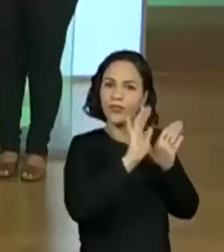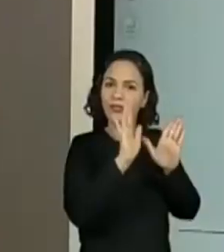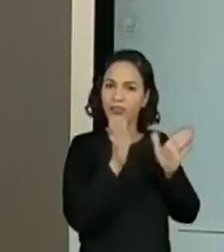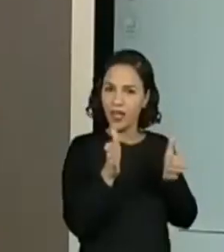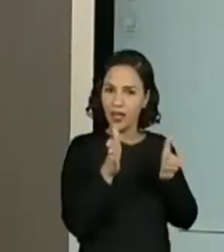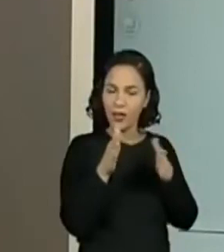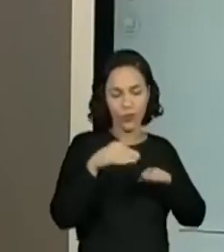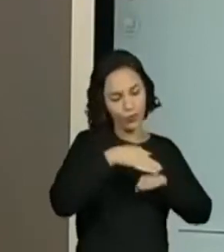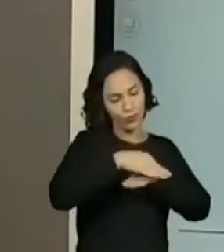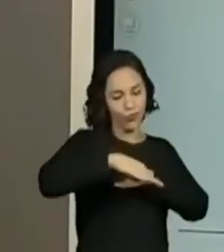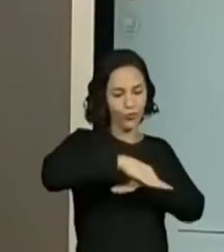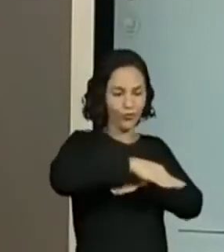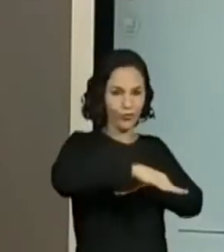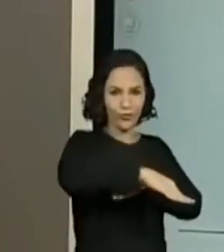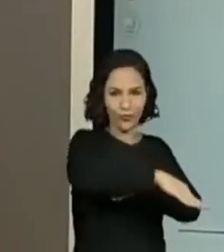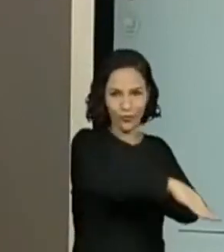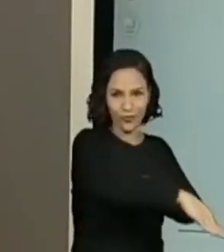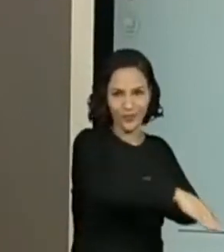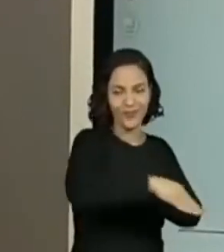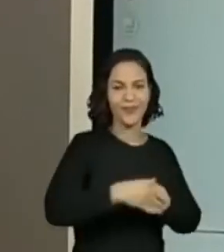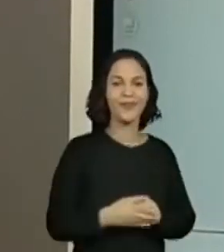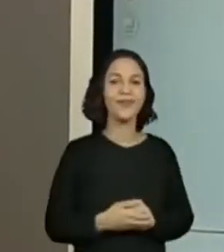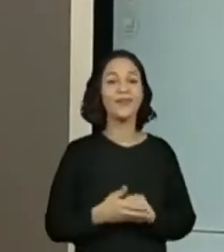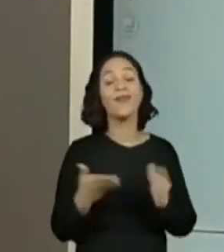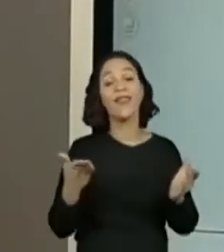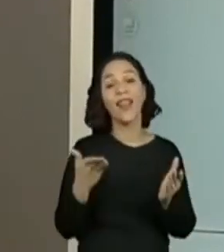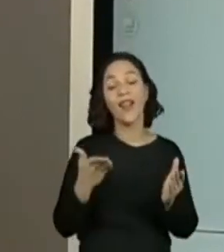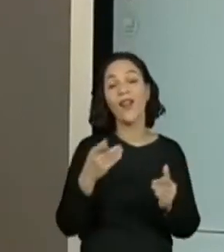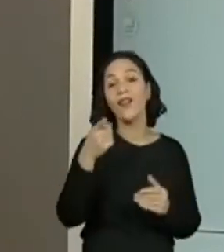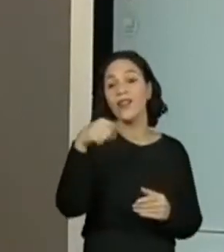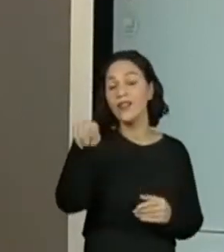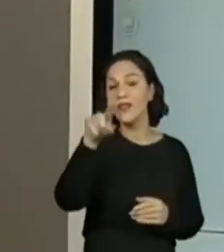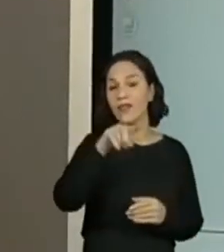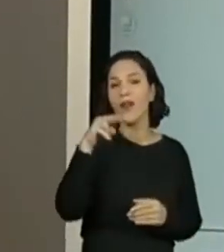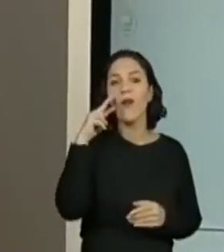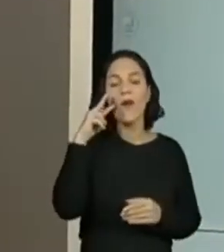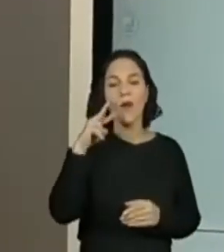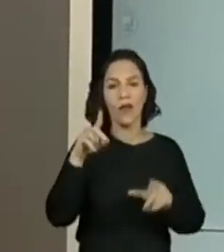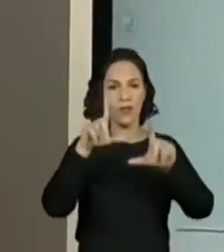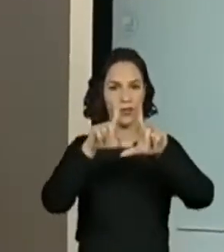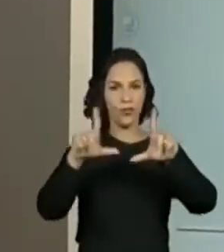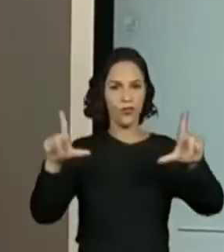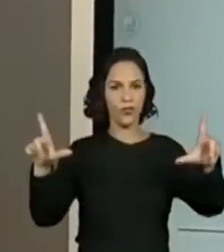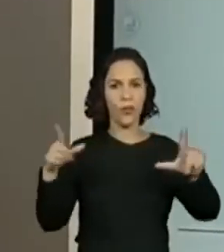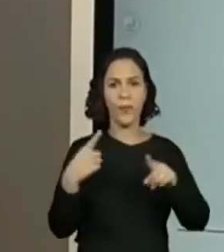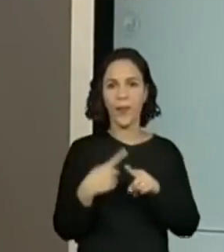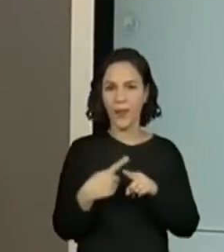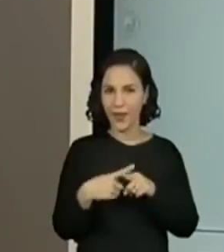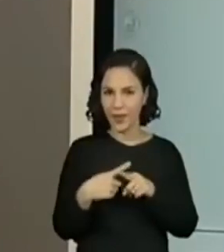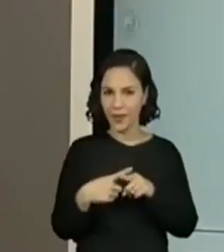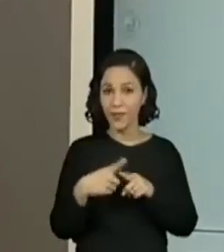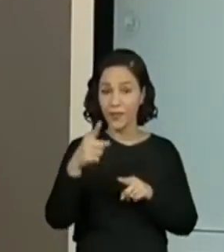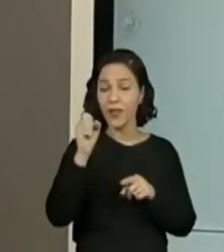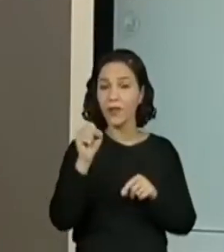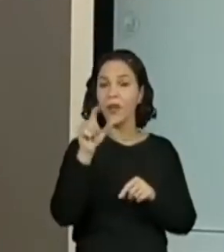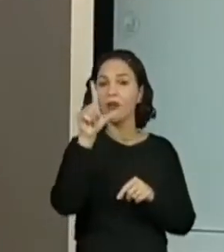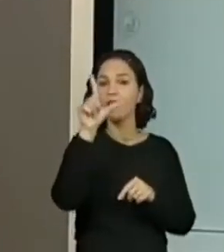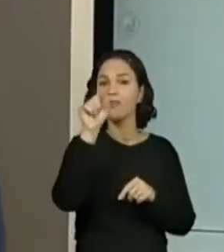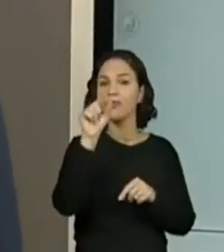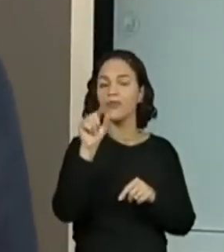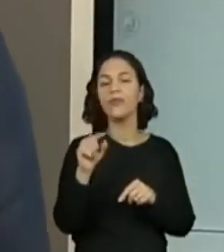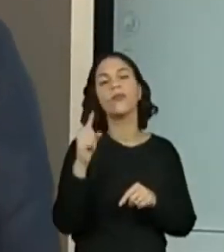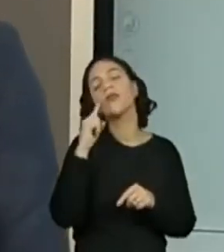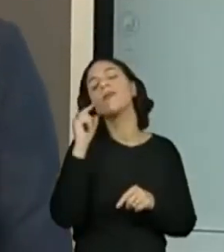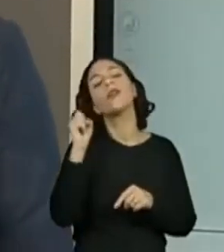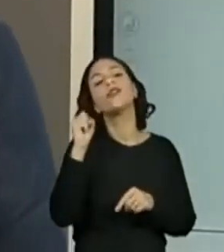e agora a gente vai pedir para vocês olharem essa tela. Por quê? Vocês podem escolher lá o